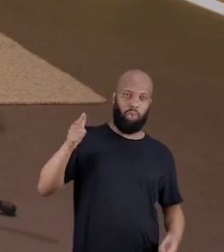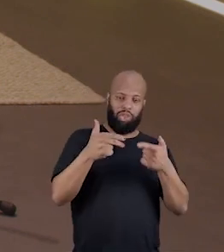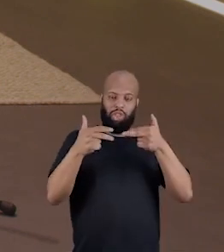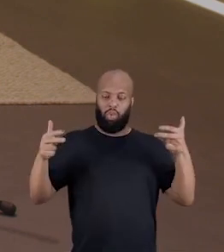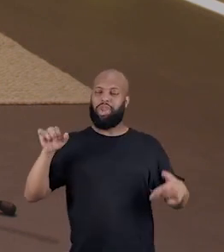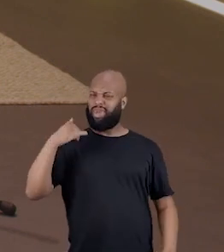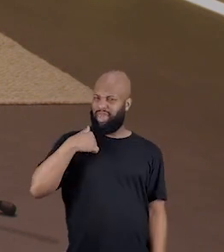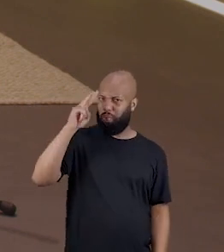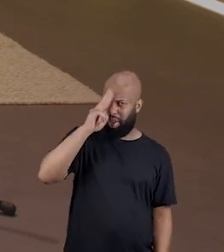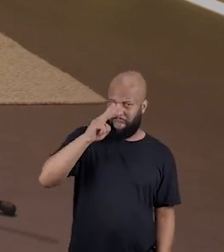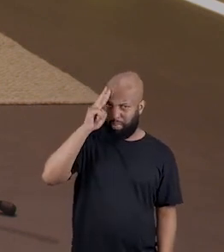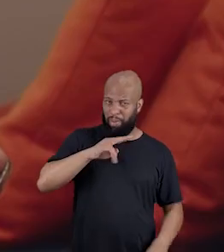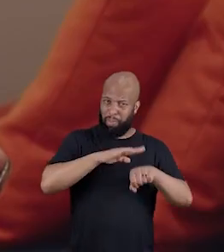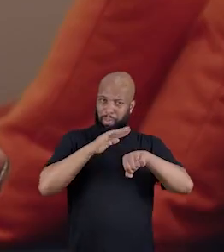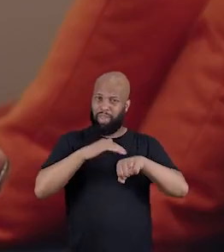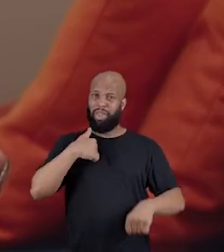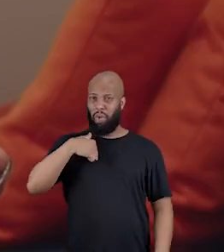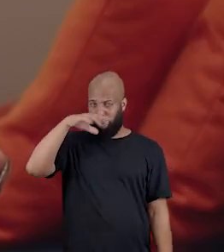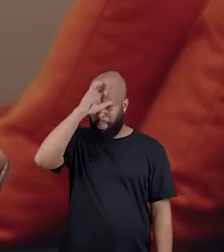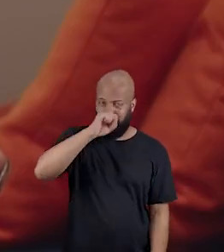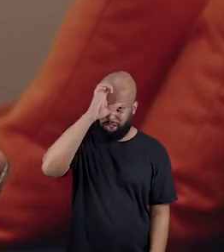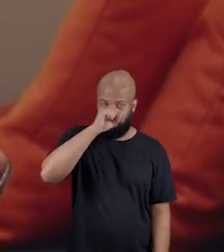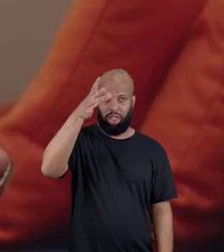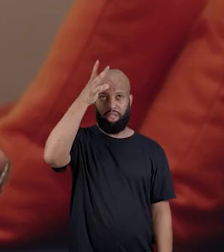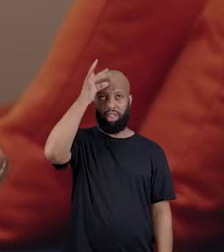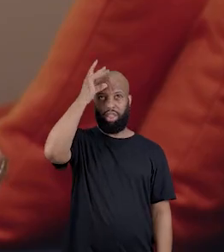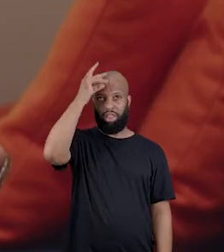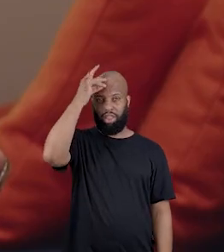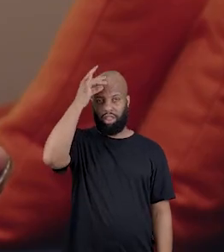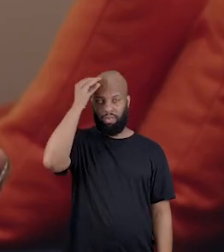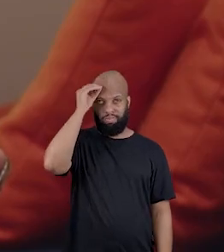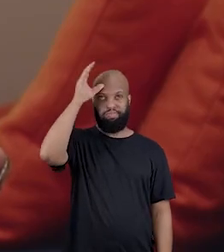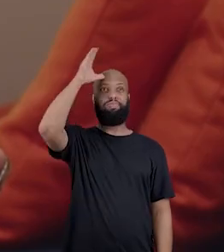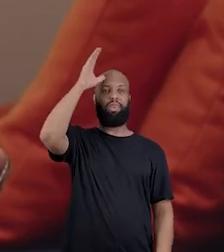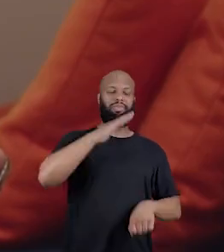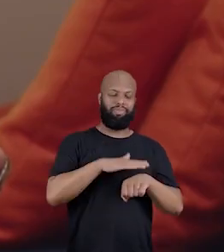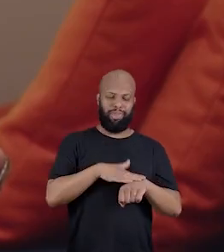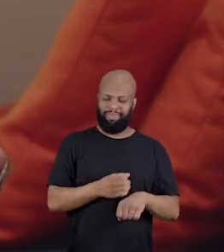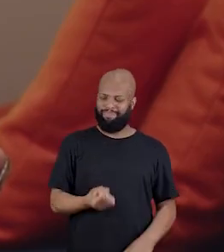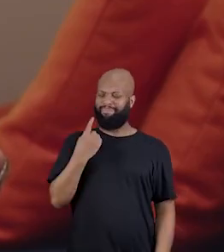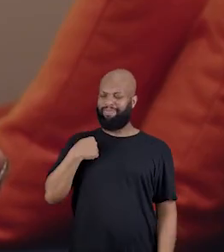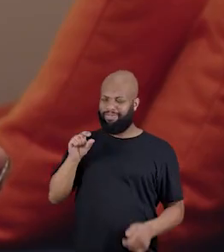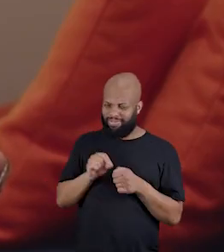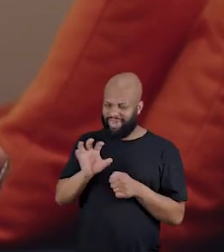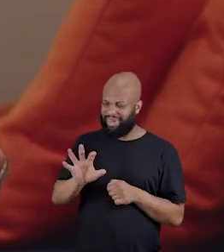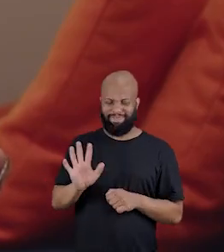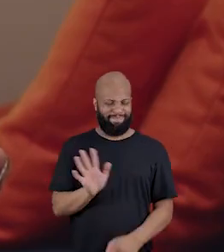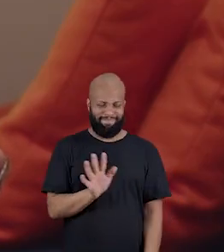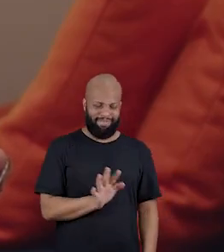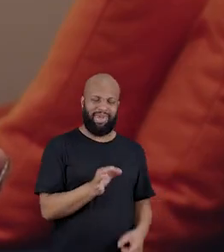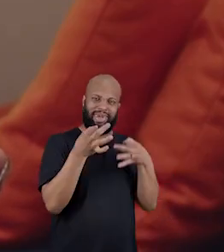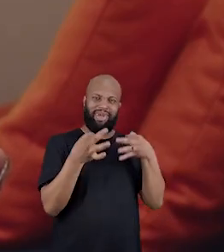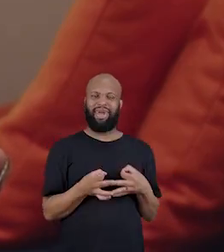do que sobre... Se eu lembrar, as vezes que eu mais aprendi, mais consolidei conhecimento, são as vezes que eu fiz assim, fiz